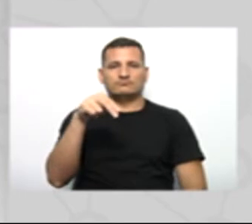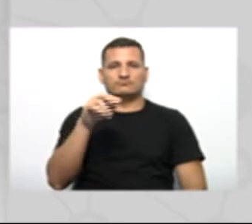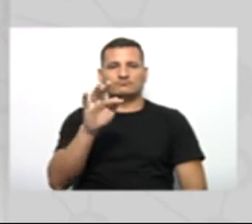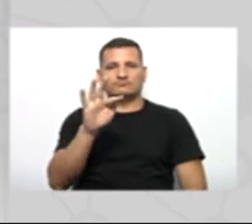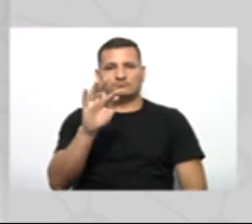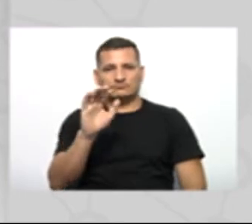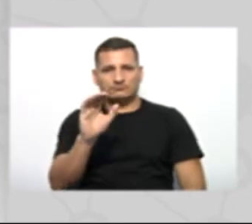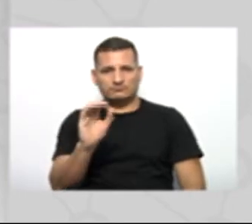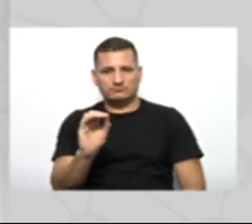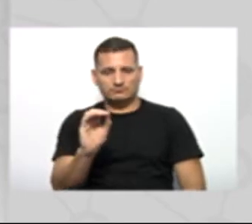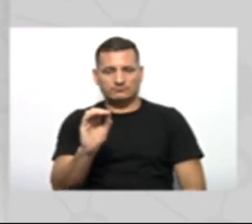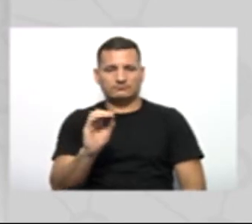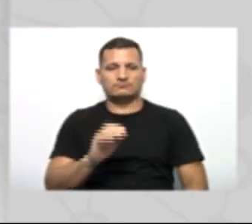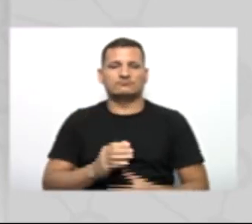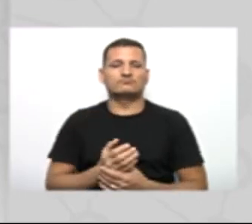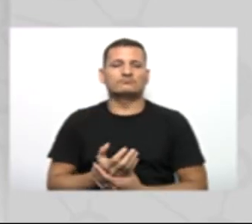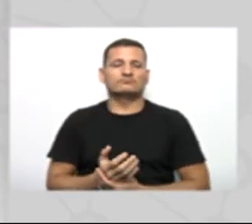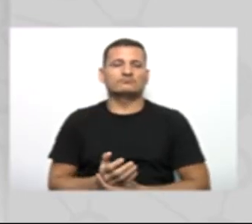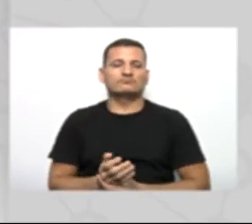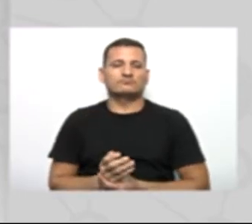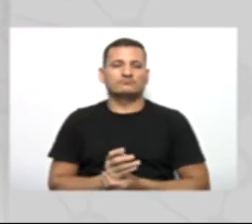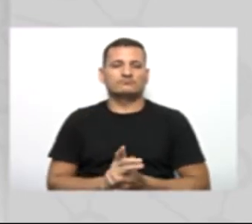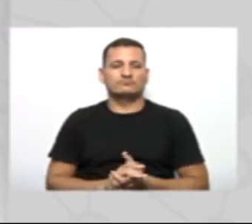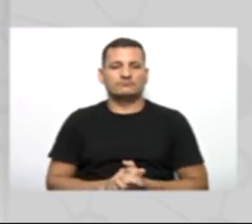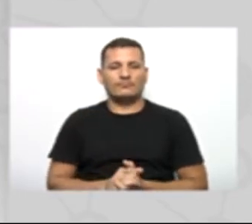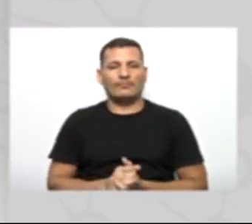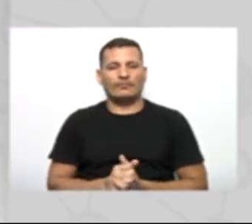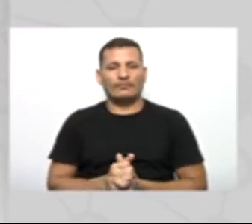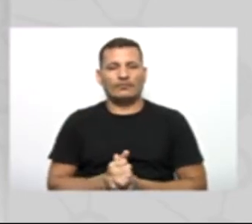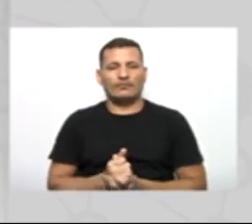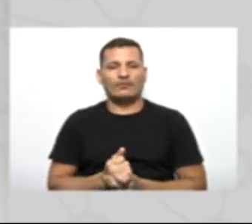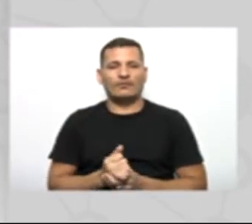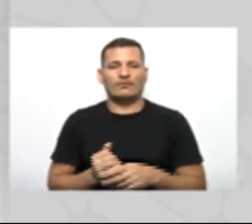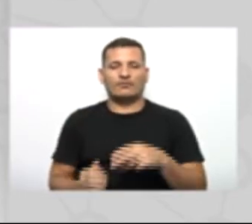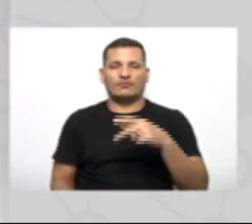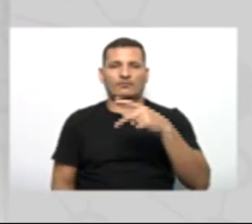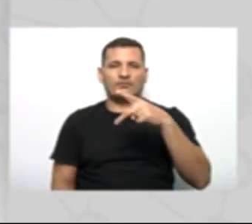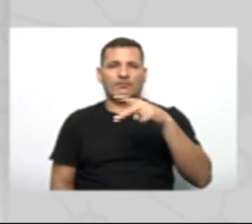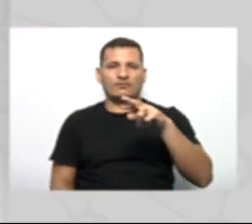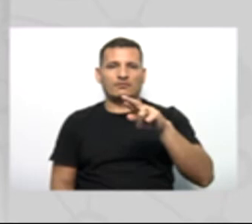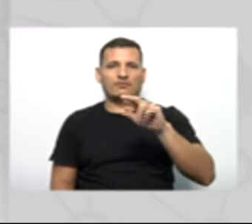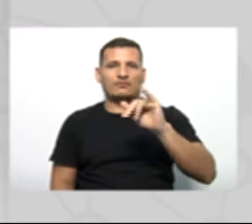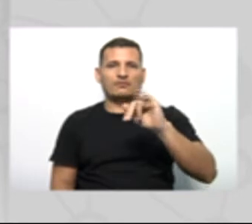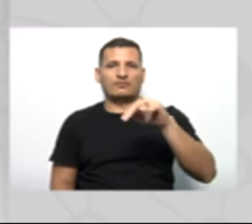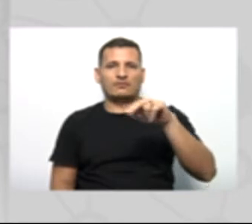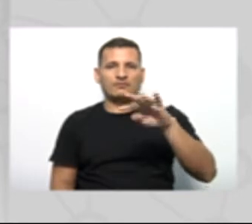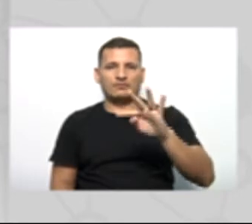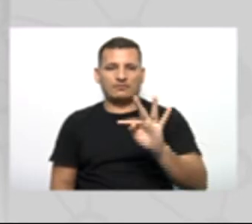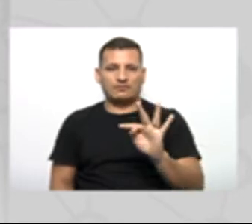Self, 2 pontos. Vou colocar lá print